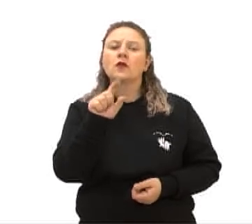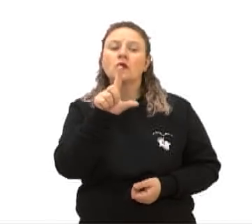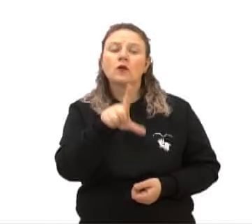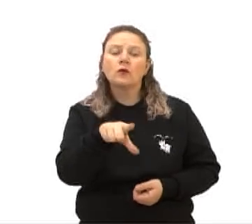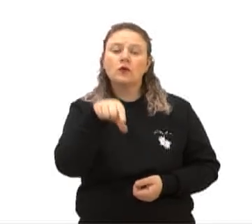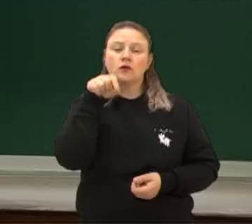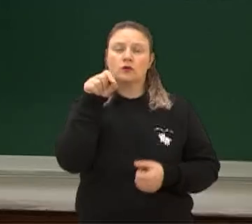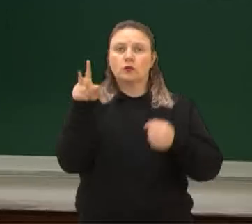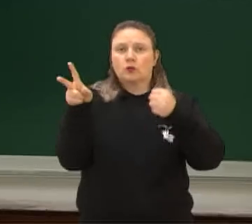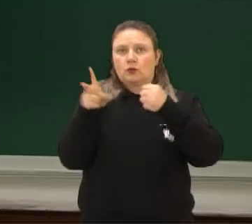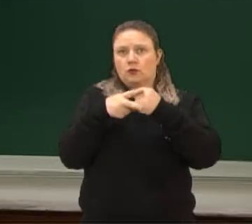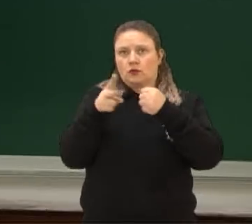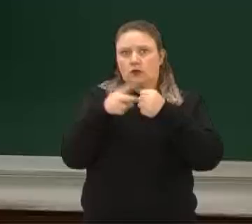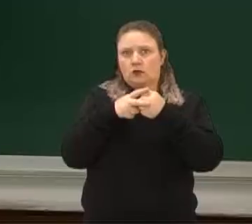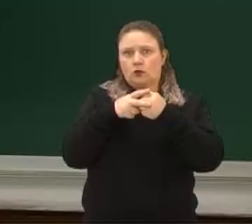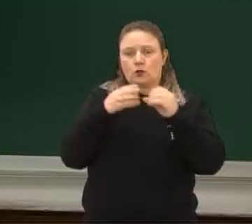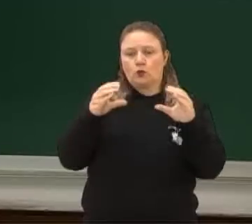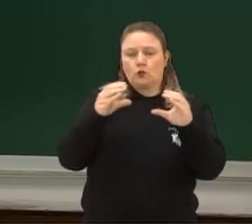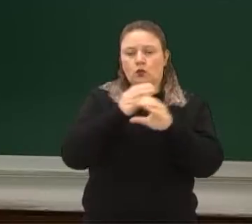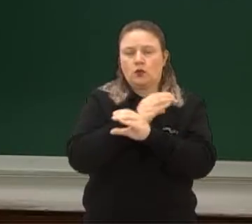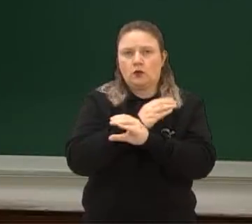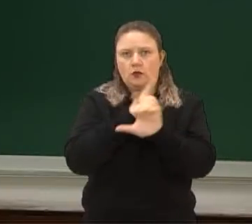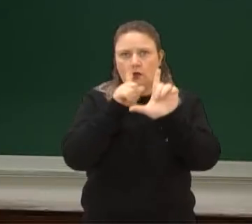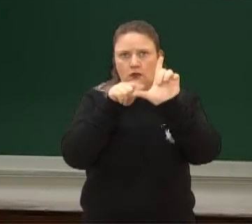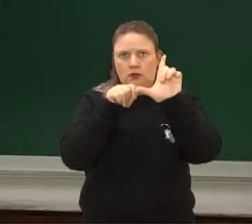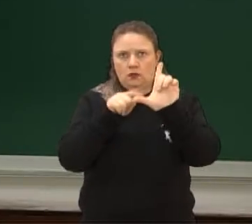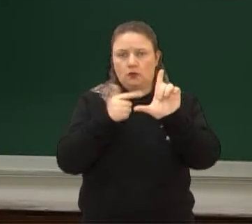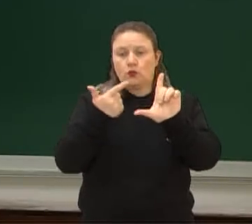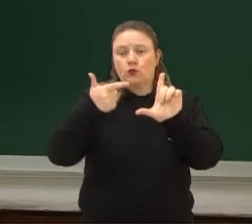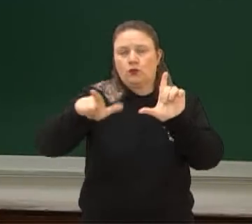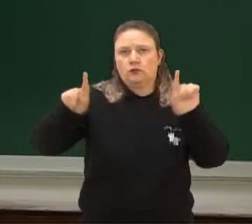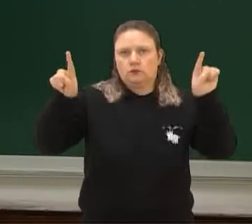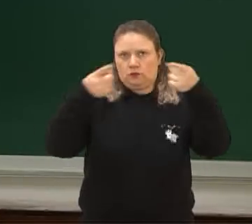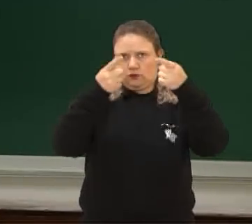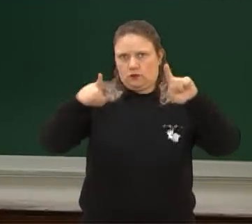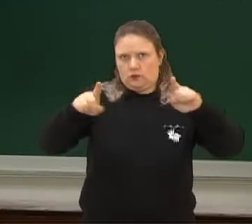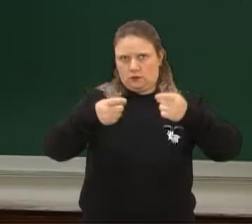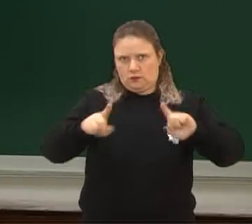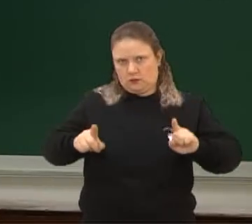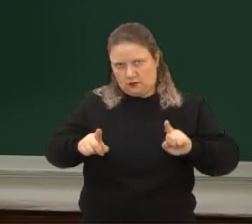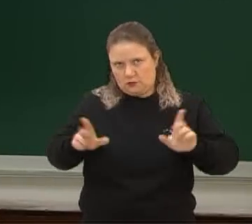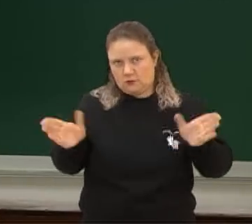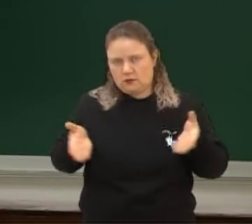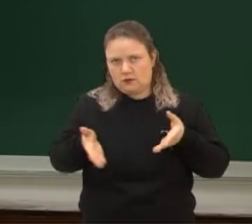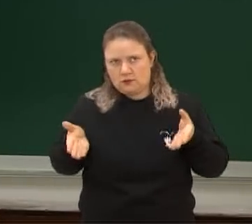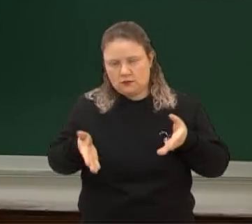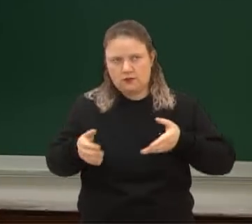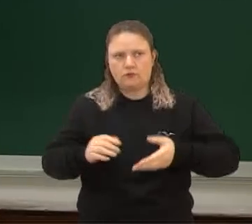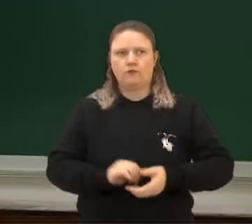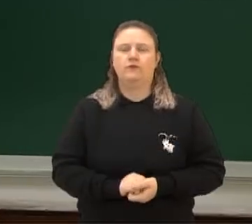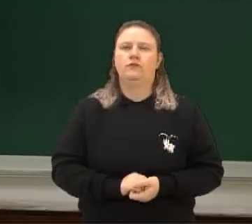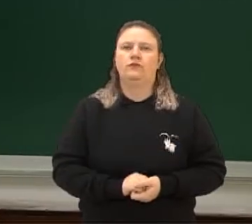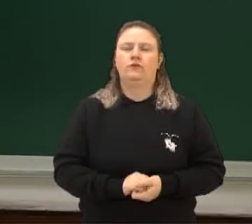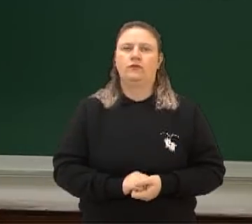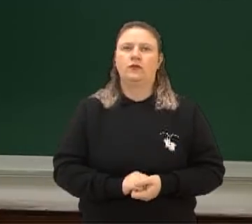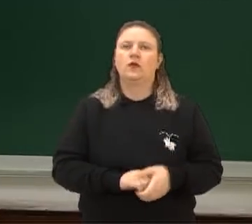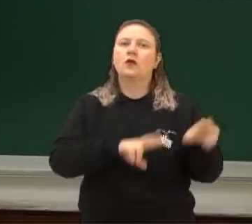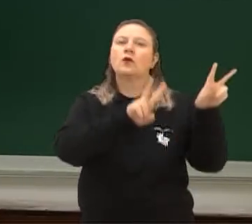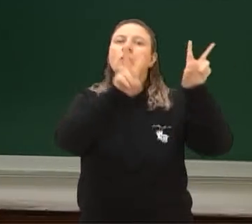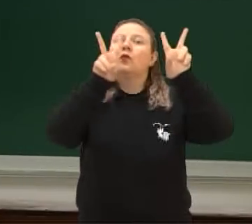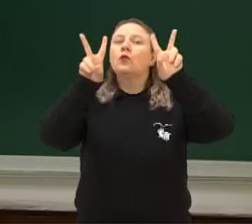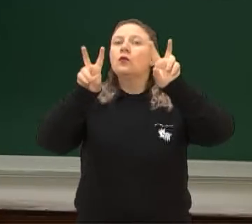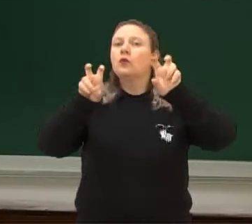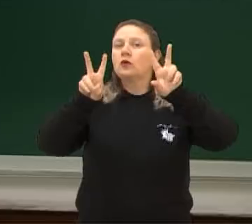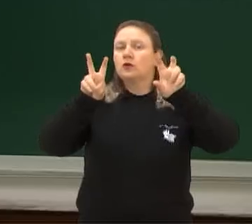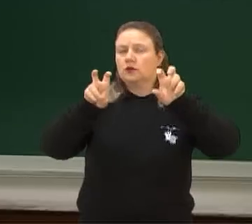de verbo que complete corretamente a letra de uma outra música. Essa música aqui é da Brand. O título dela